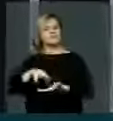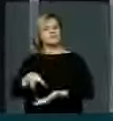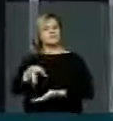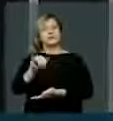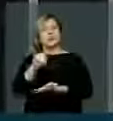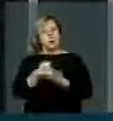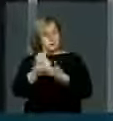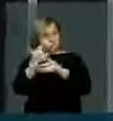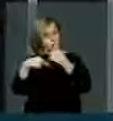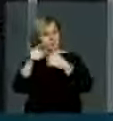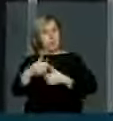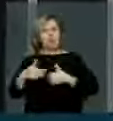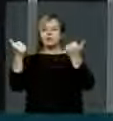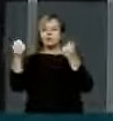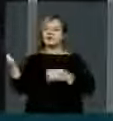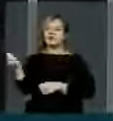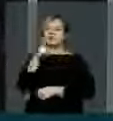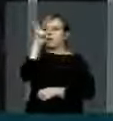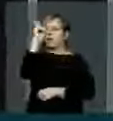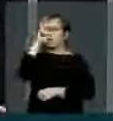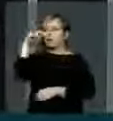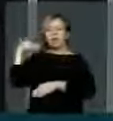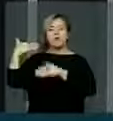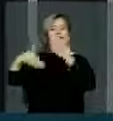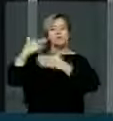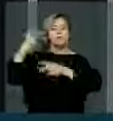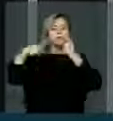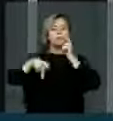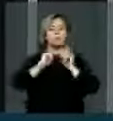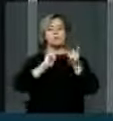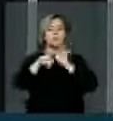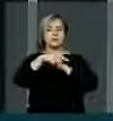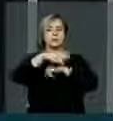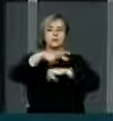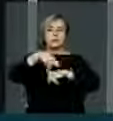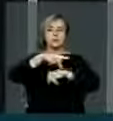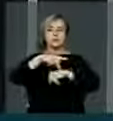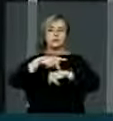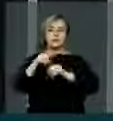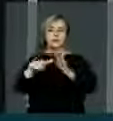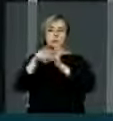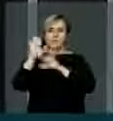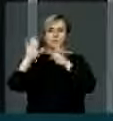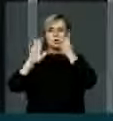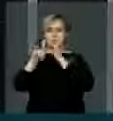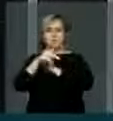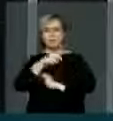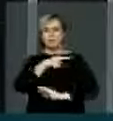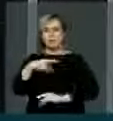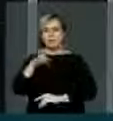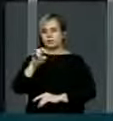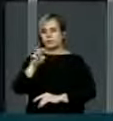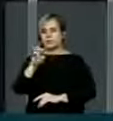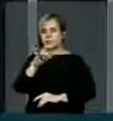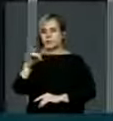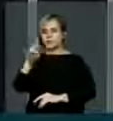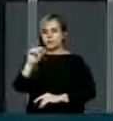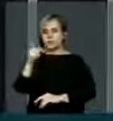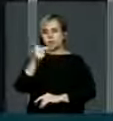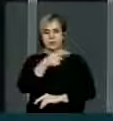construir uma nova história na página política administrativa do nosso país para candidatura do pastor Everaldo Pereira que é o nosso vice-presidente